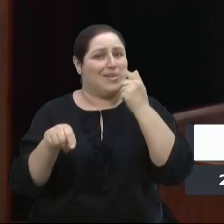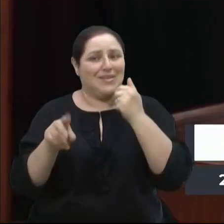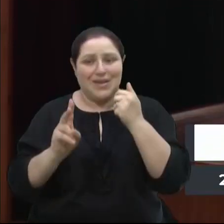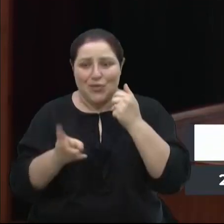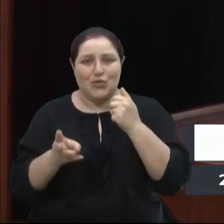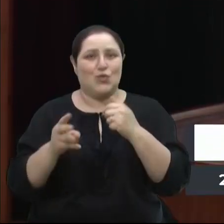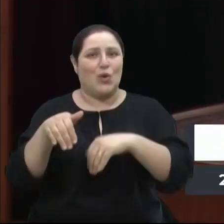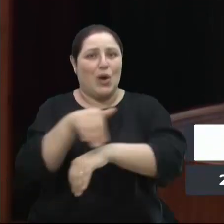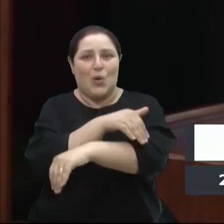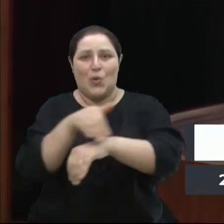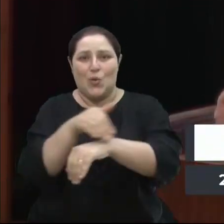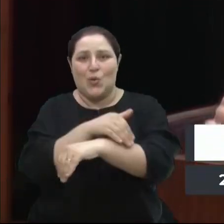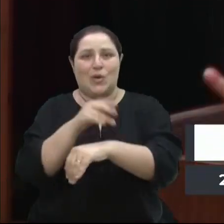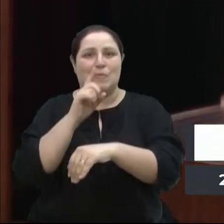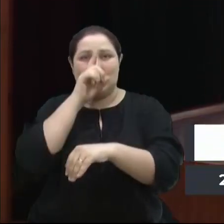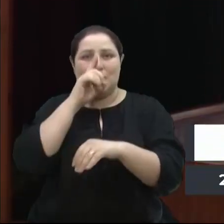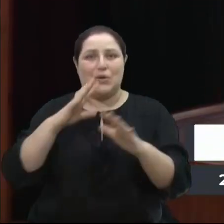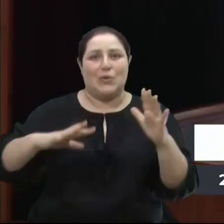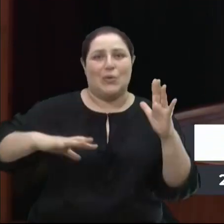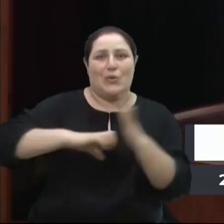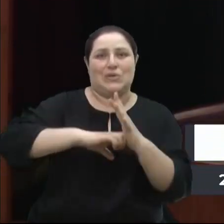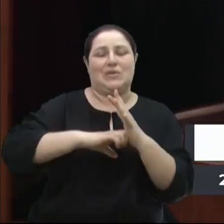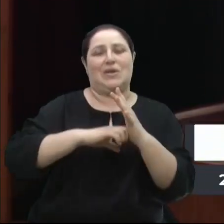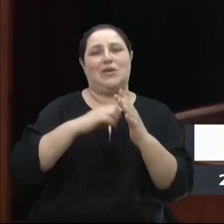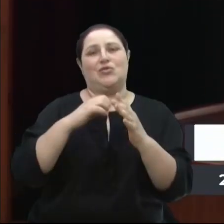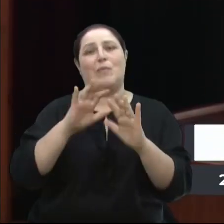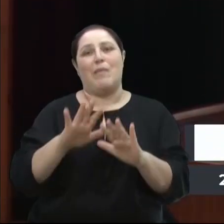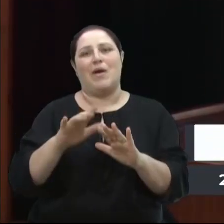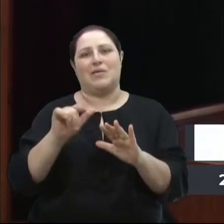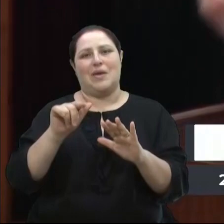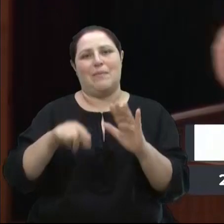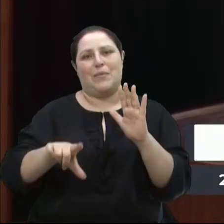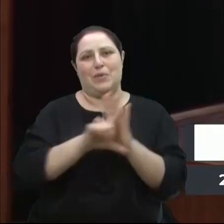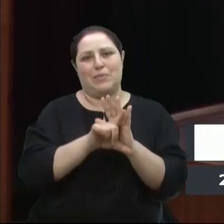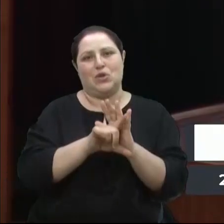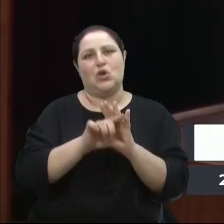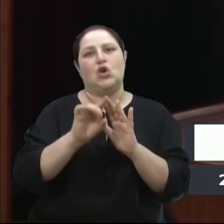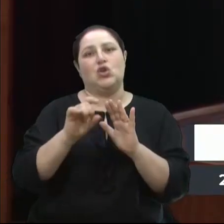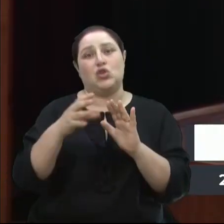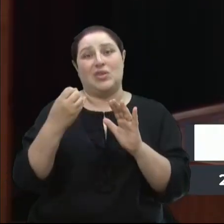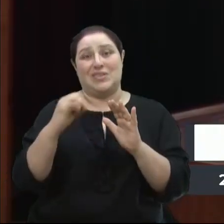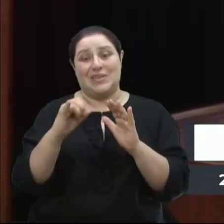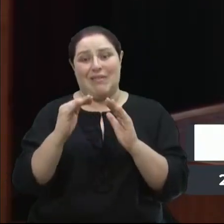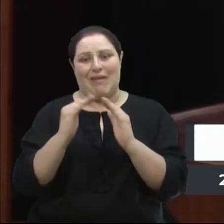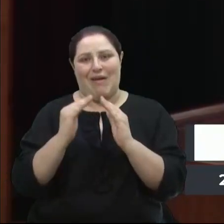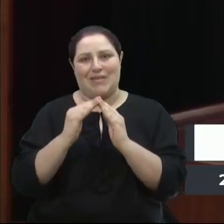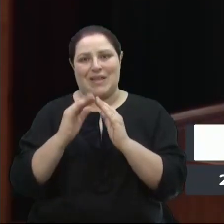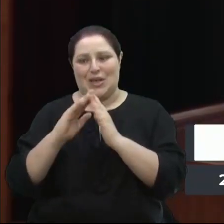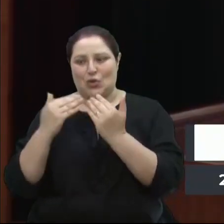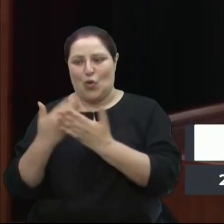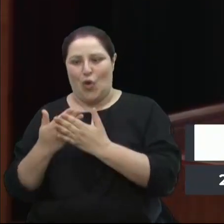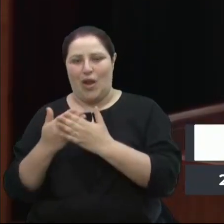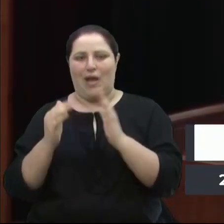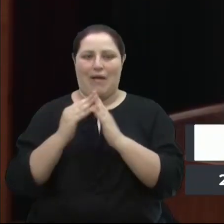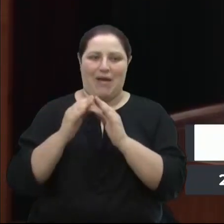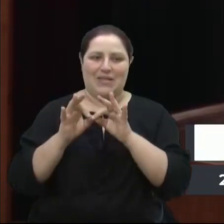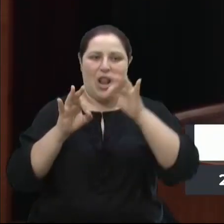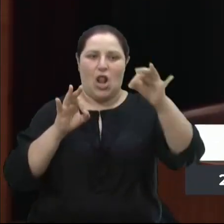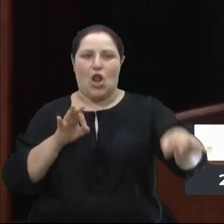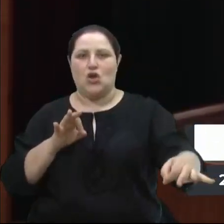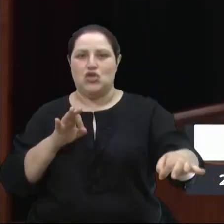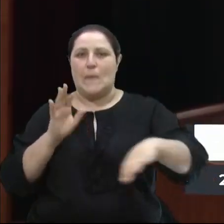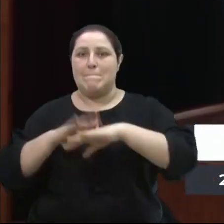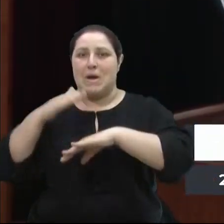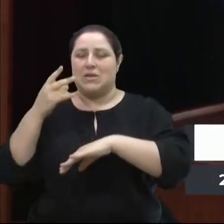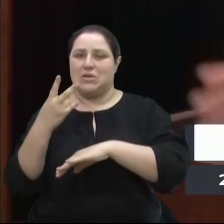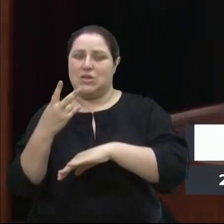mais até a escola, porque é proibido. Tem que ser só depois dos 2 quilômetros. Então eu acho que nós temos que mudar o critério,